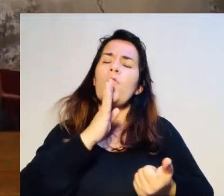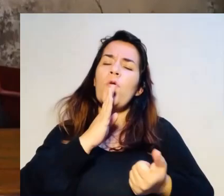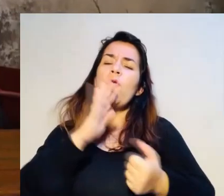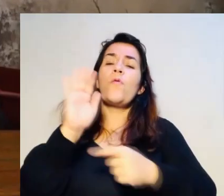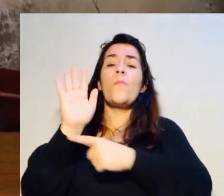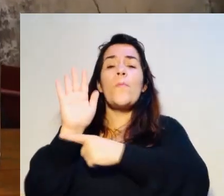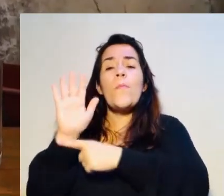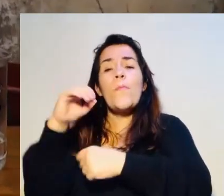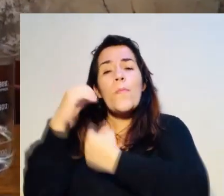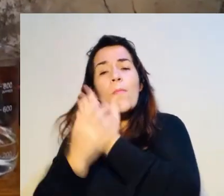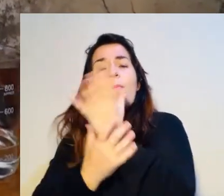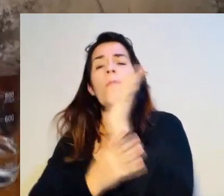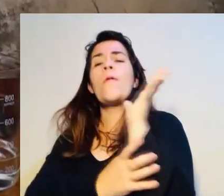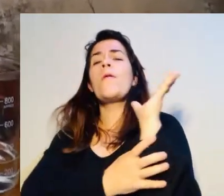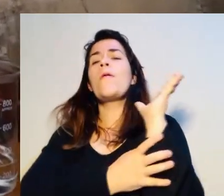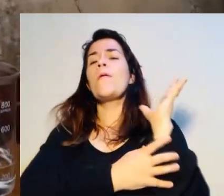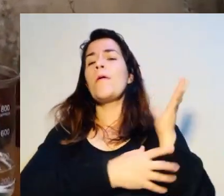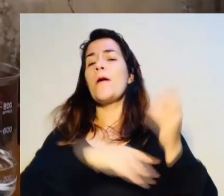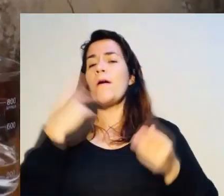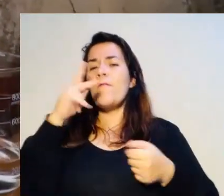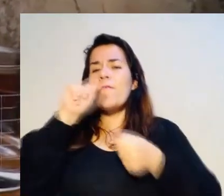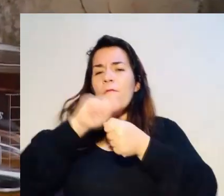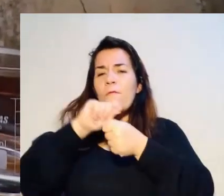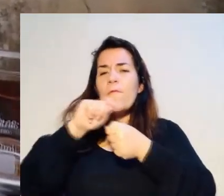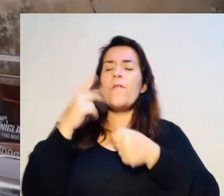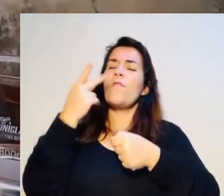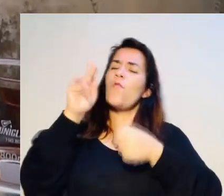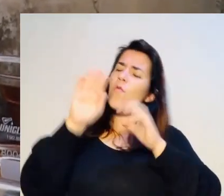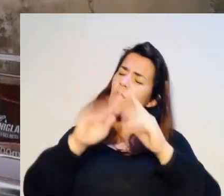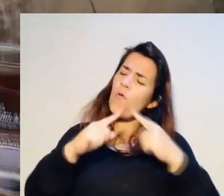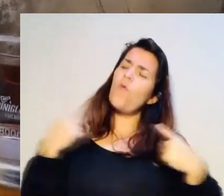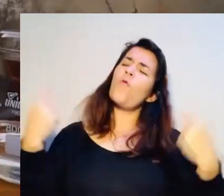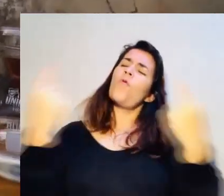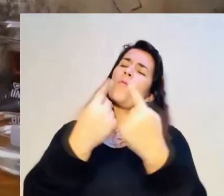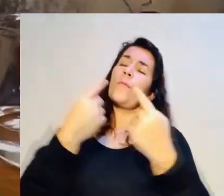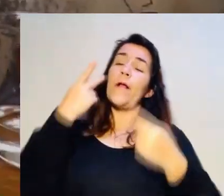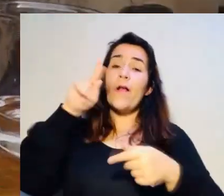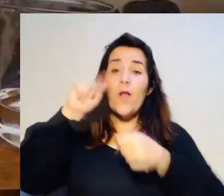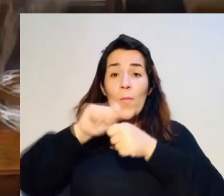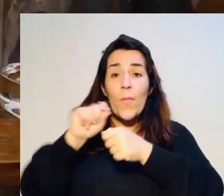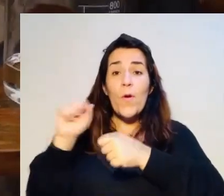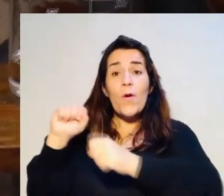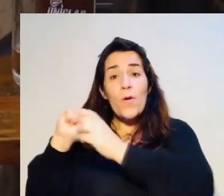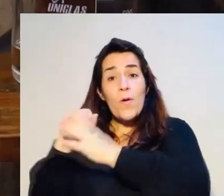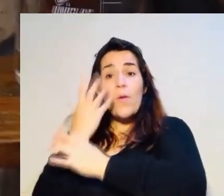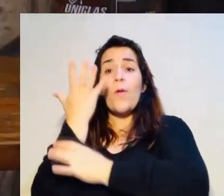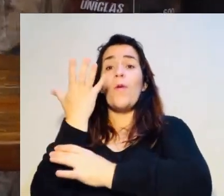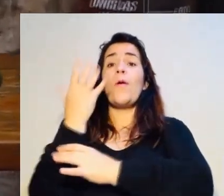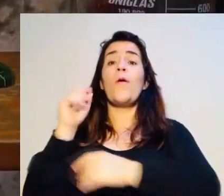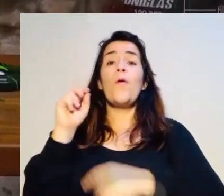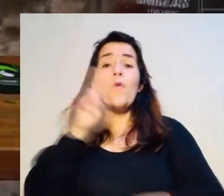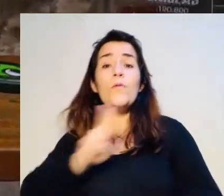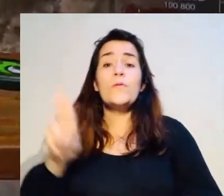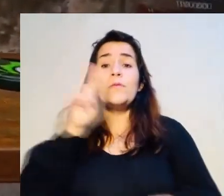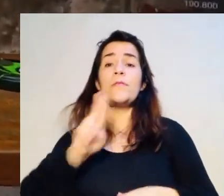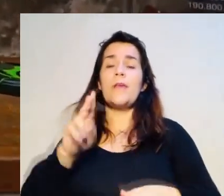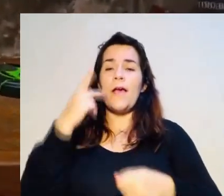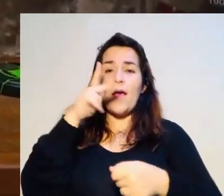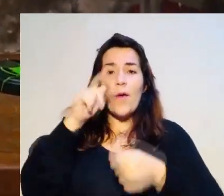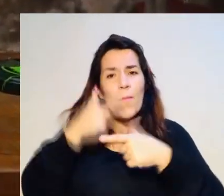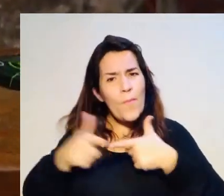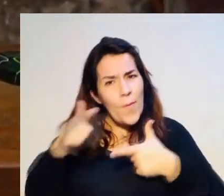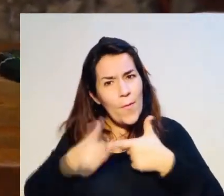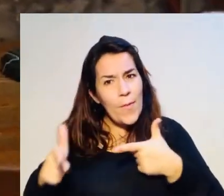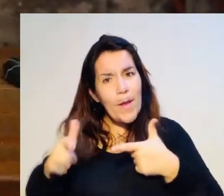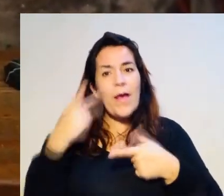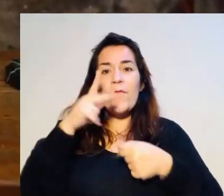de planta, tentando trazer alguma coisa ali para que elas pudessem usar. E o problema